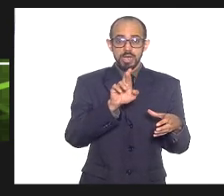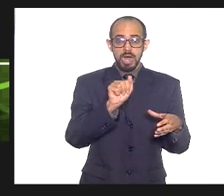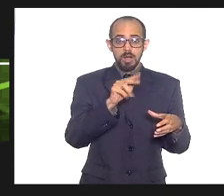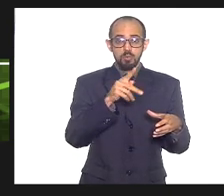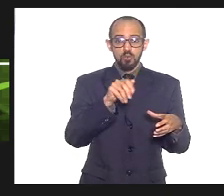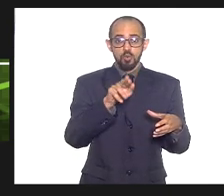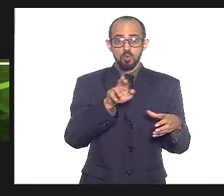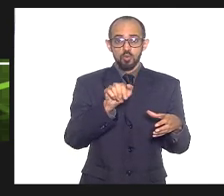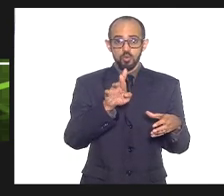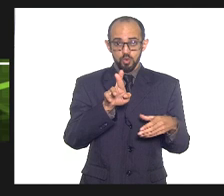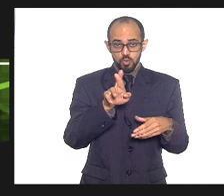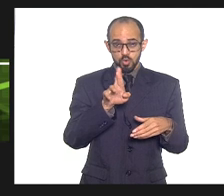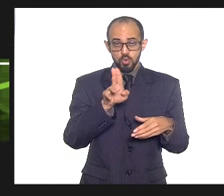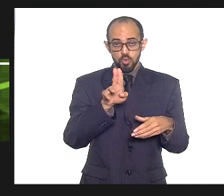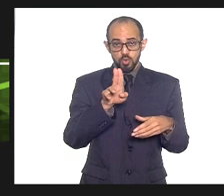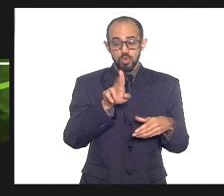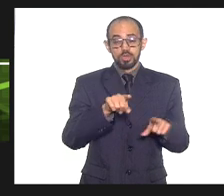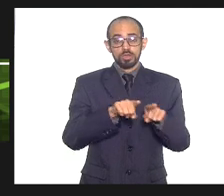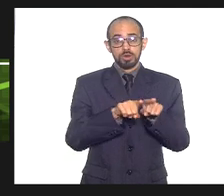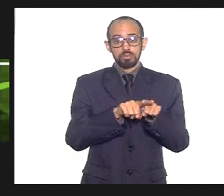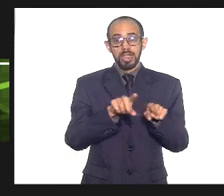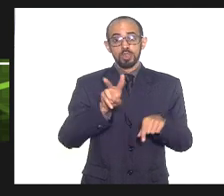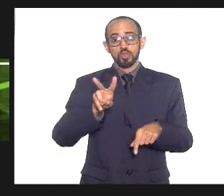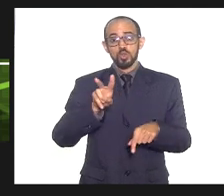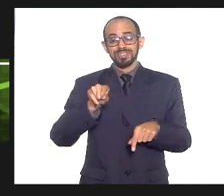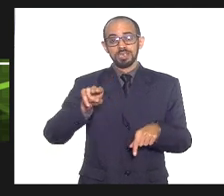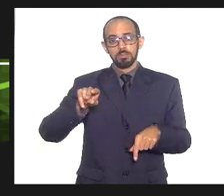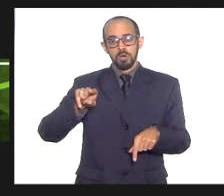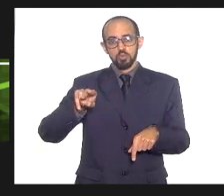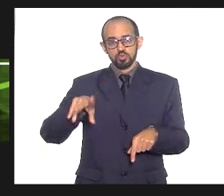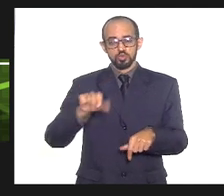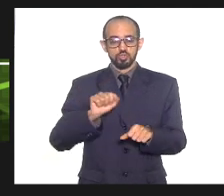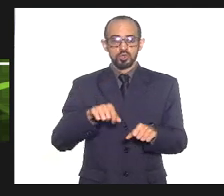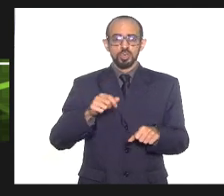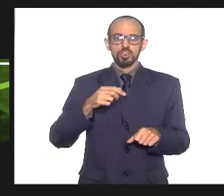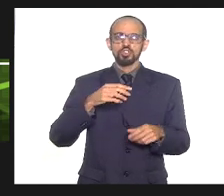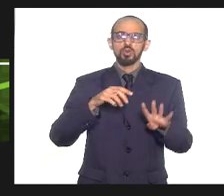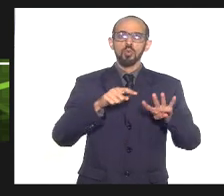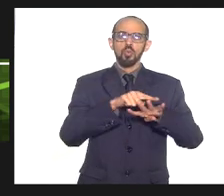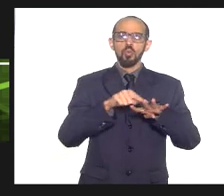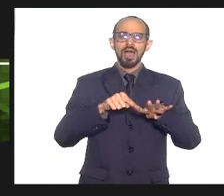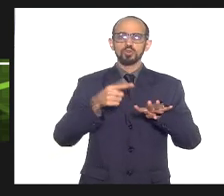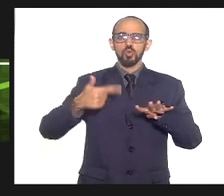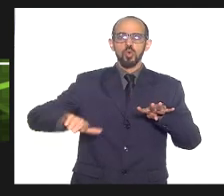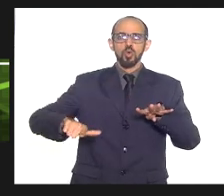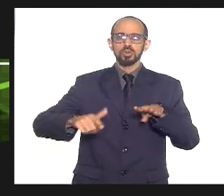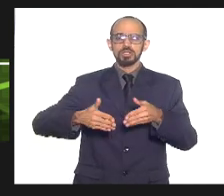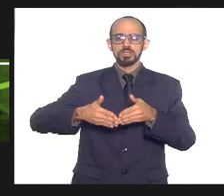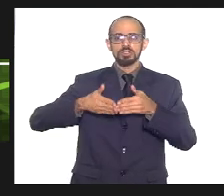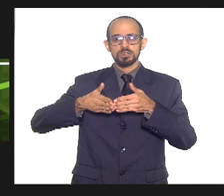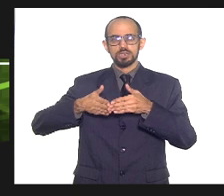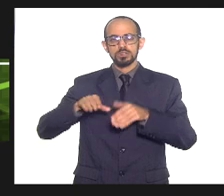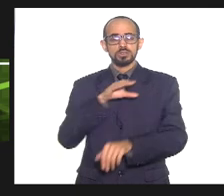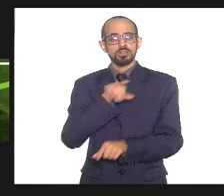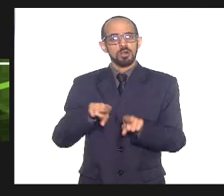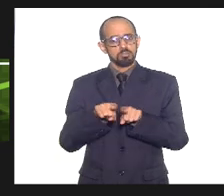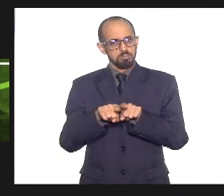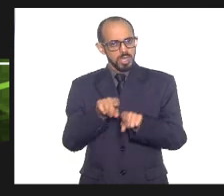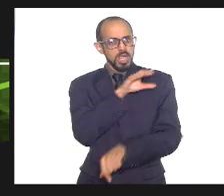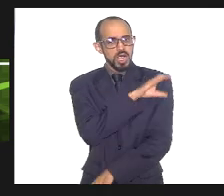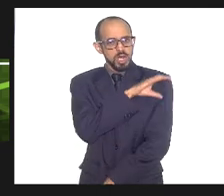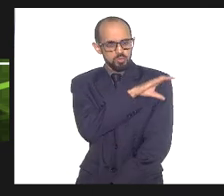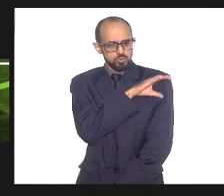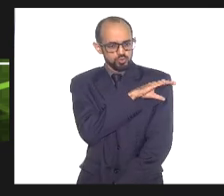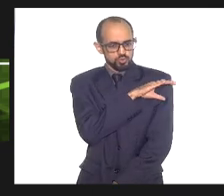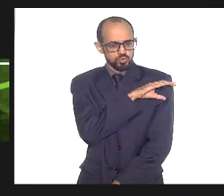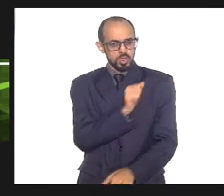não operados pela Equinor, onde somos parceiros, e de 4 outras licenças na Bacia de Campos. Eu voltarei no slide seguinte, de onde fica